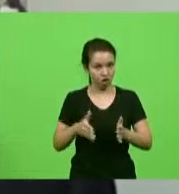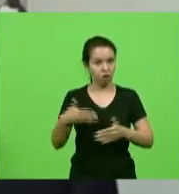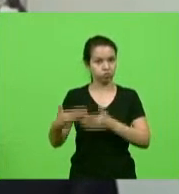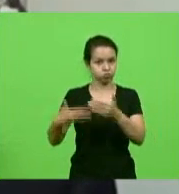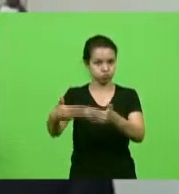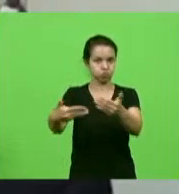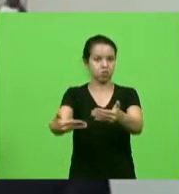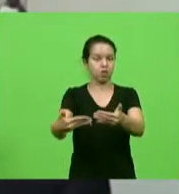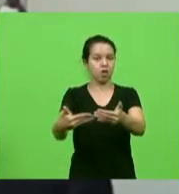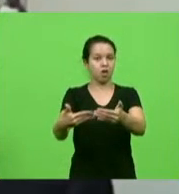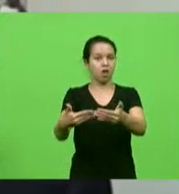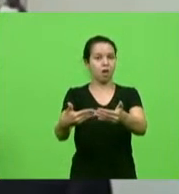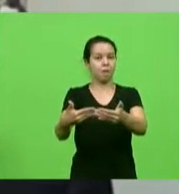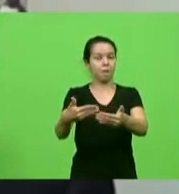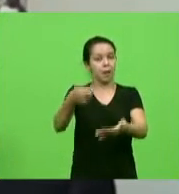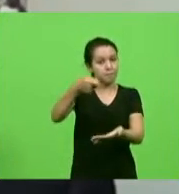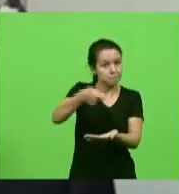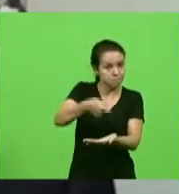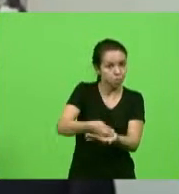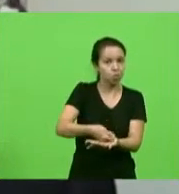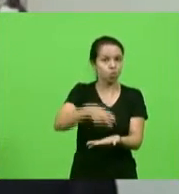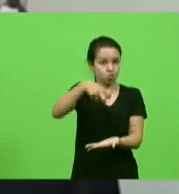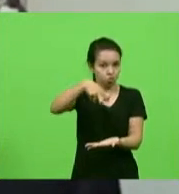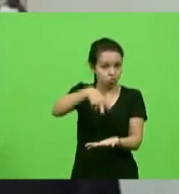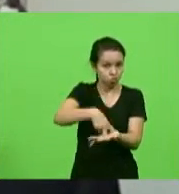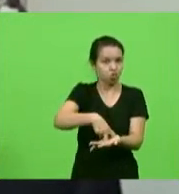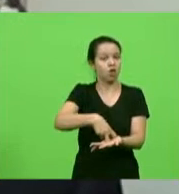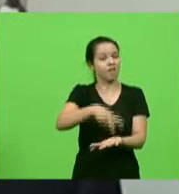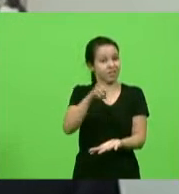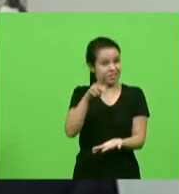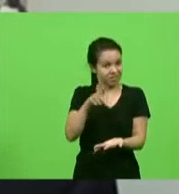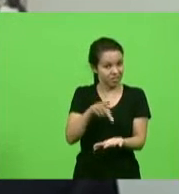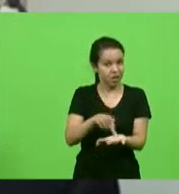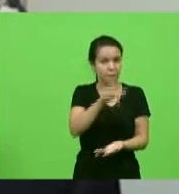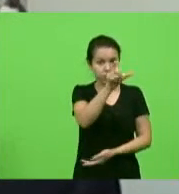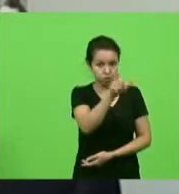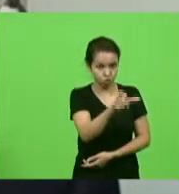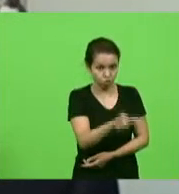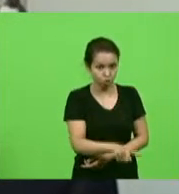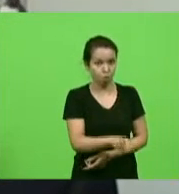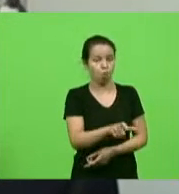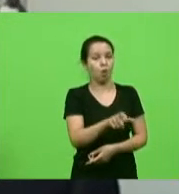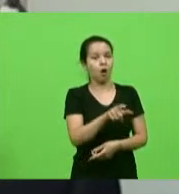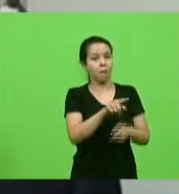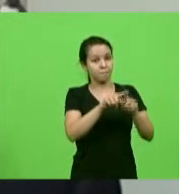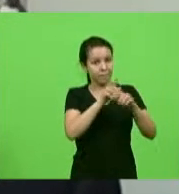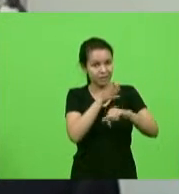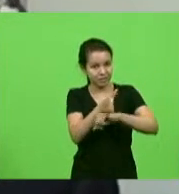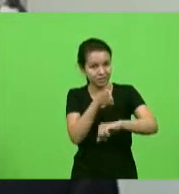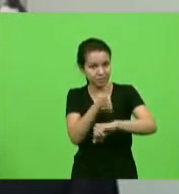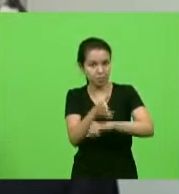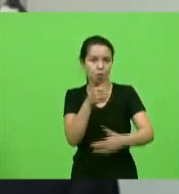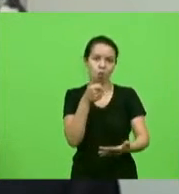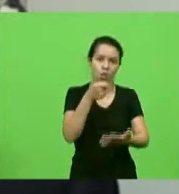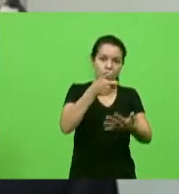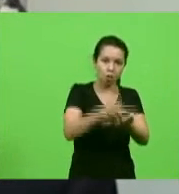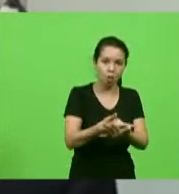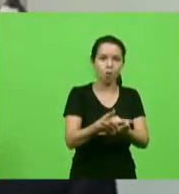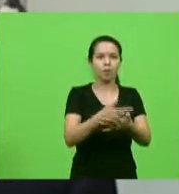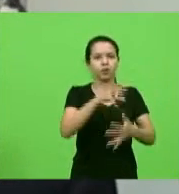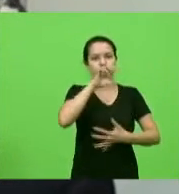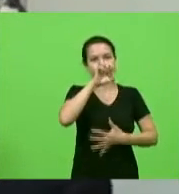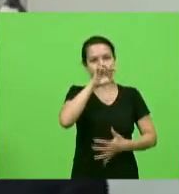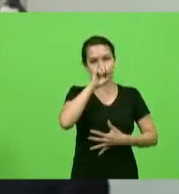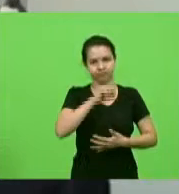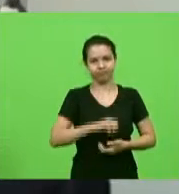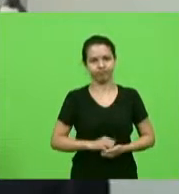visando a responsabilização e punição dos reais agentes públicos e privados envolvidos na fatídica compra dos